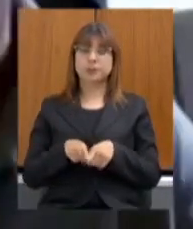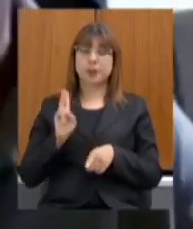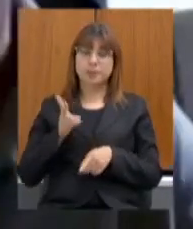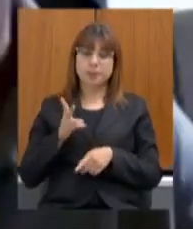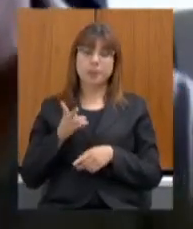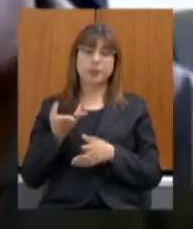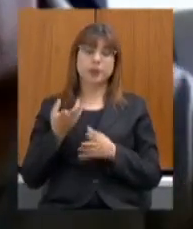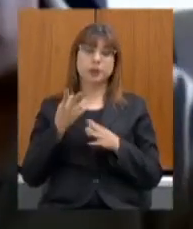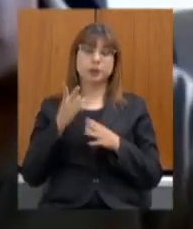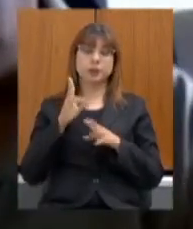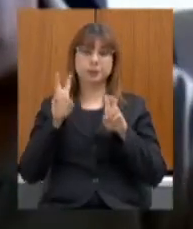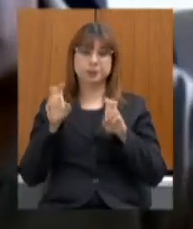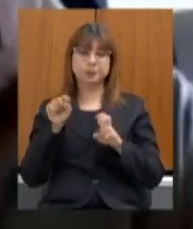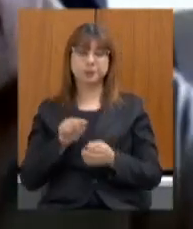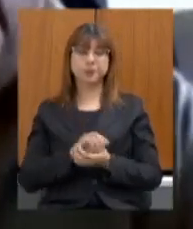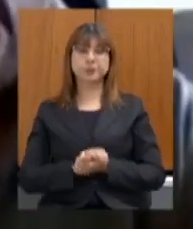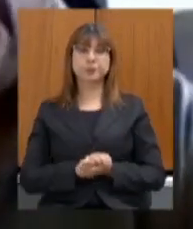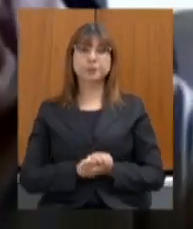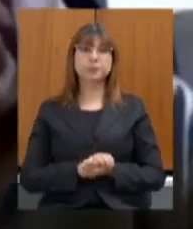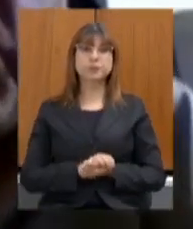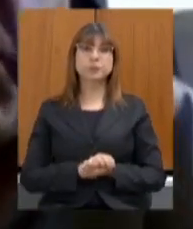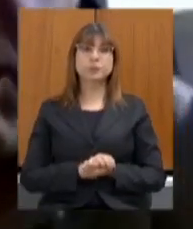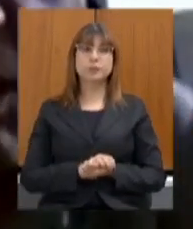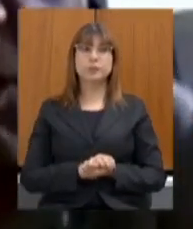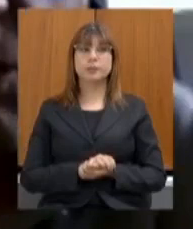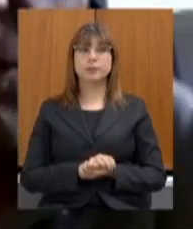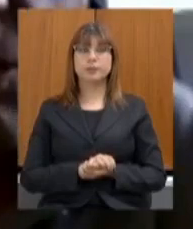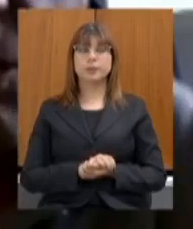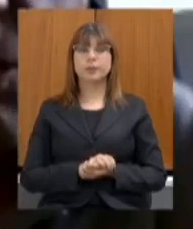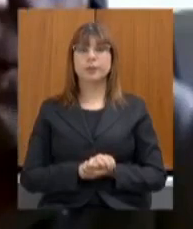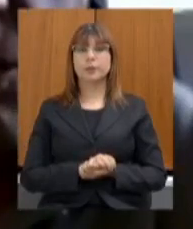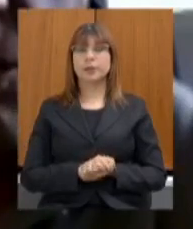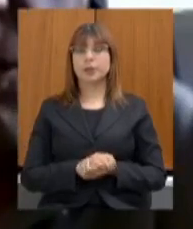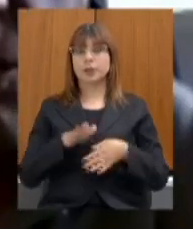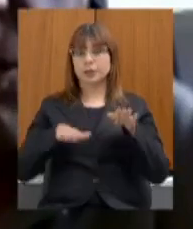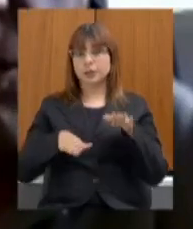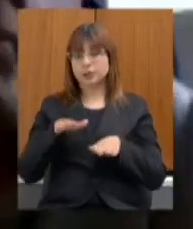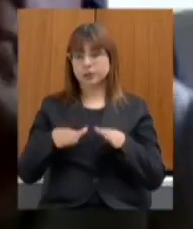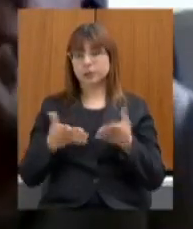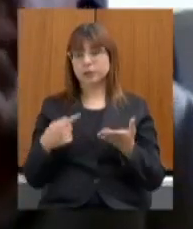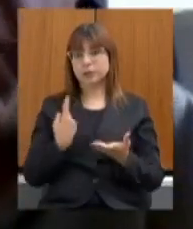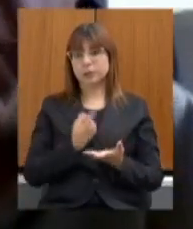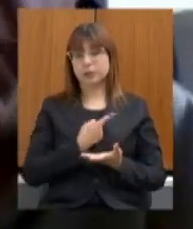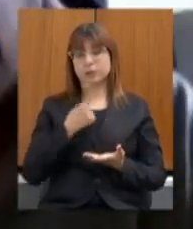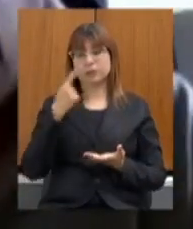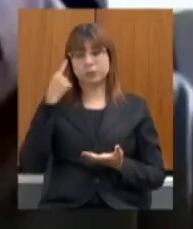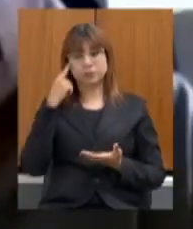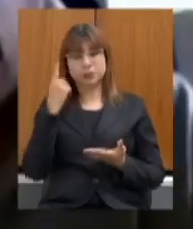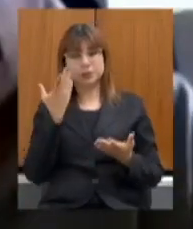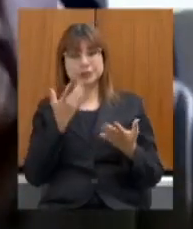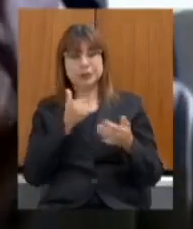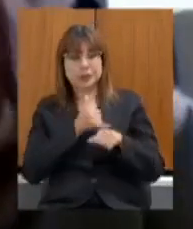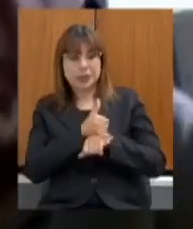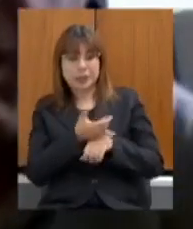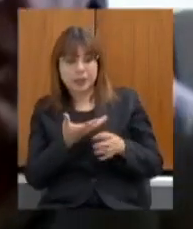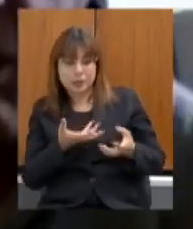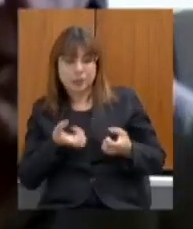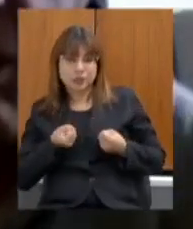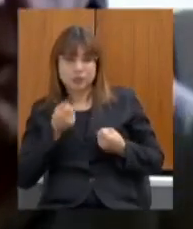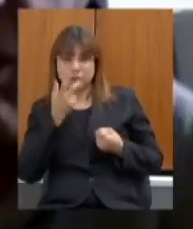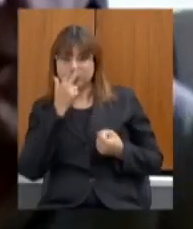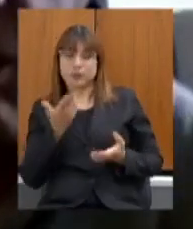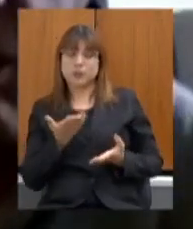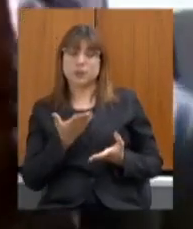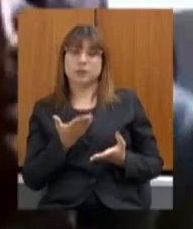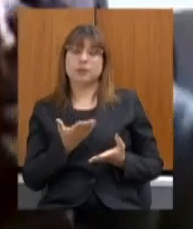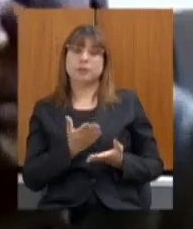assunto é que muitas vezes nós deixamos nos levar por alguns enganos. um deles, uma